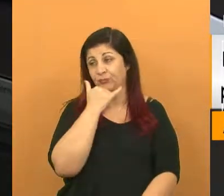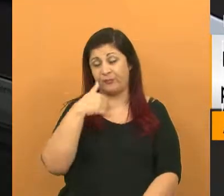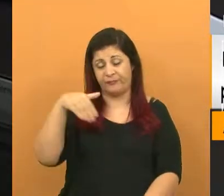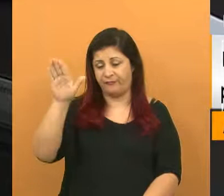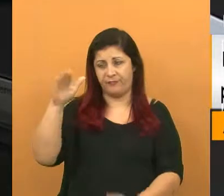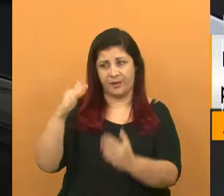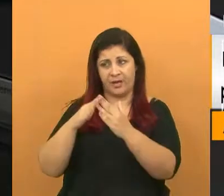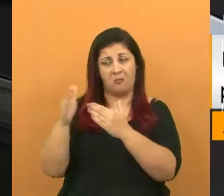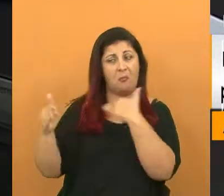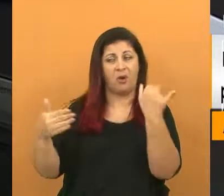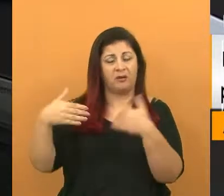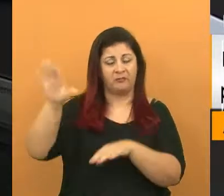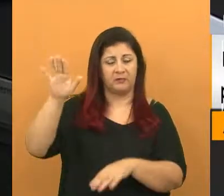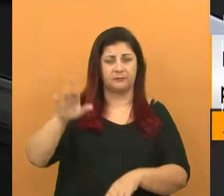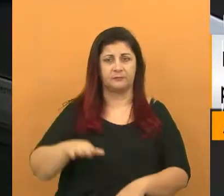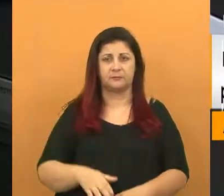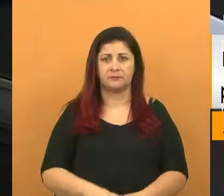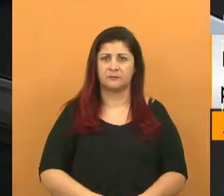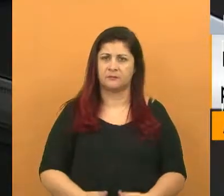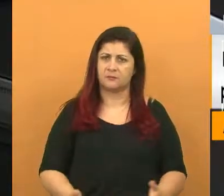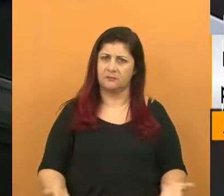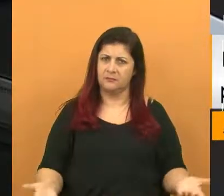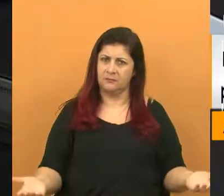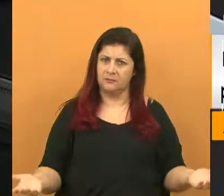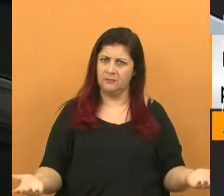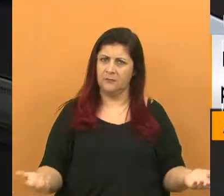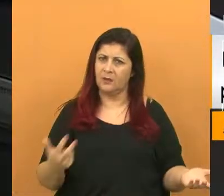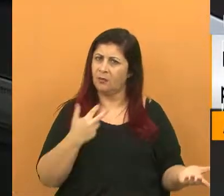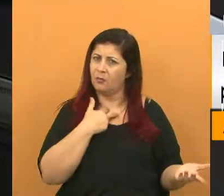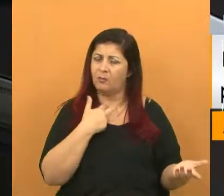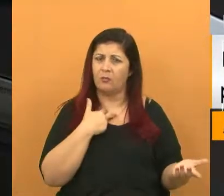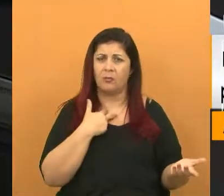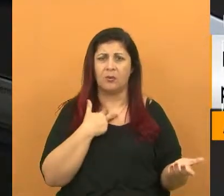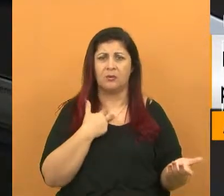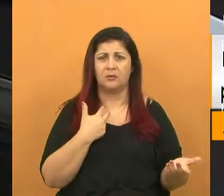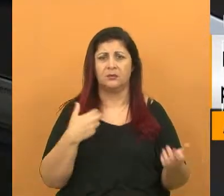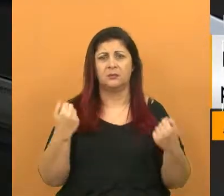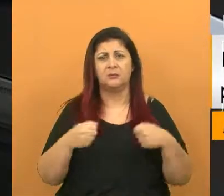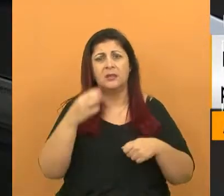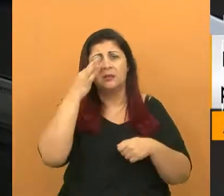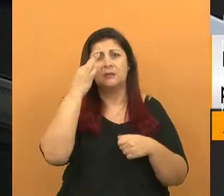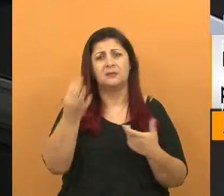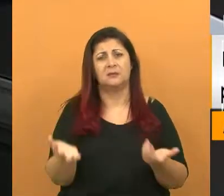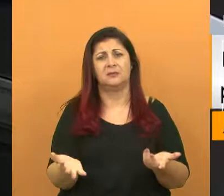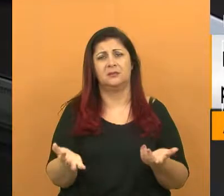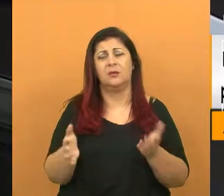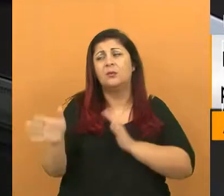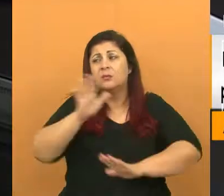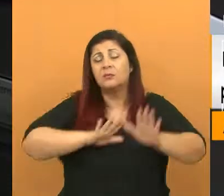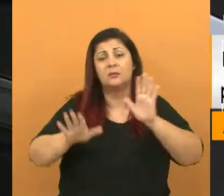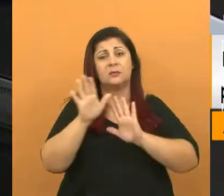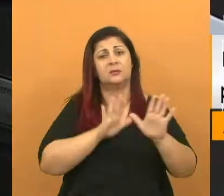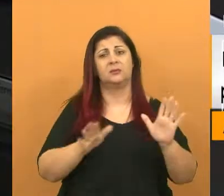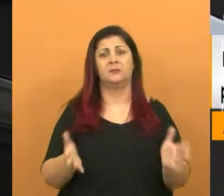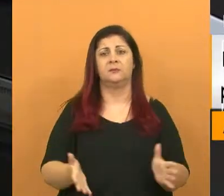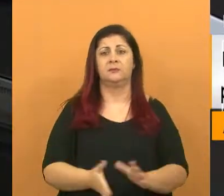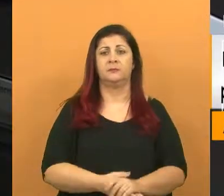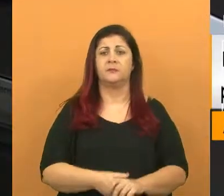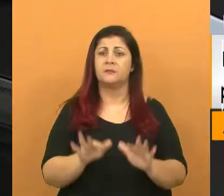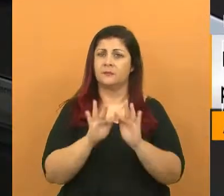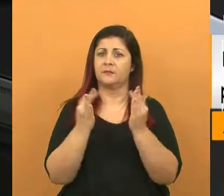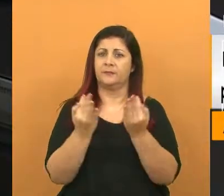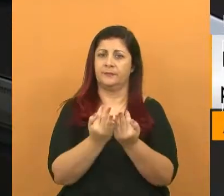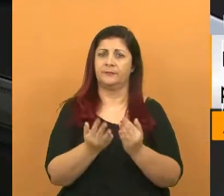casa e tal. Teria que ter um plus nisso daí, né, para que pudesse dar uma assistência maior para a